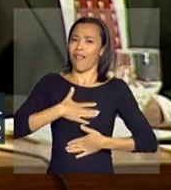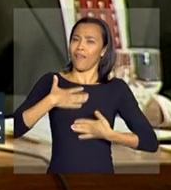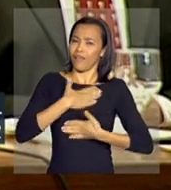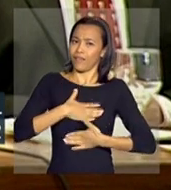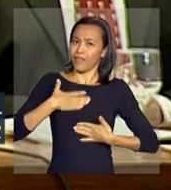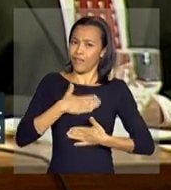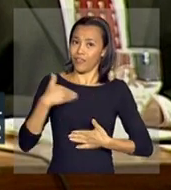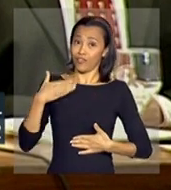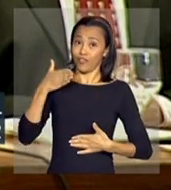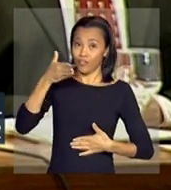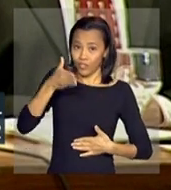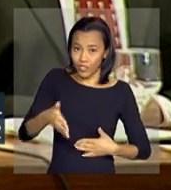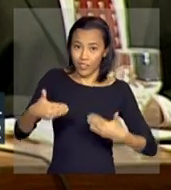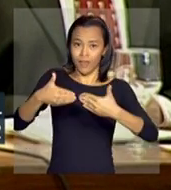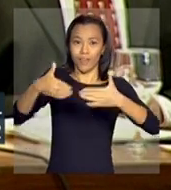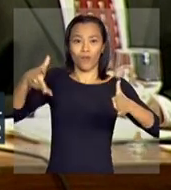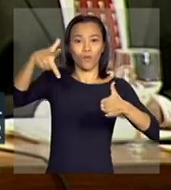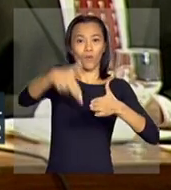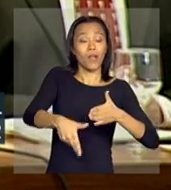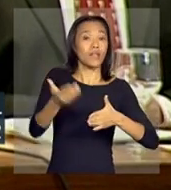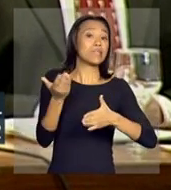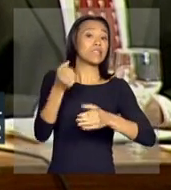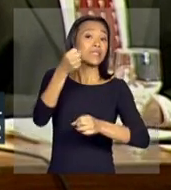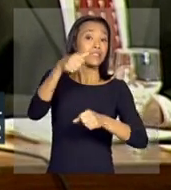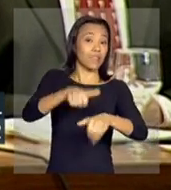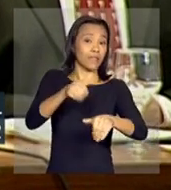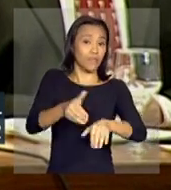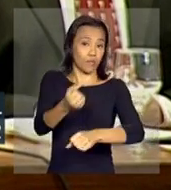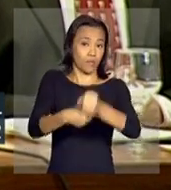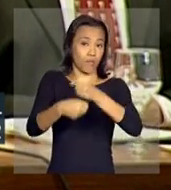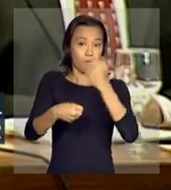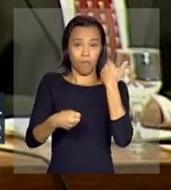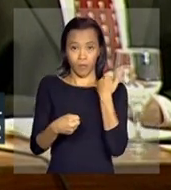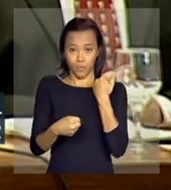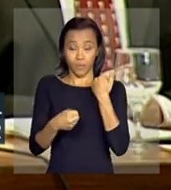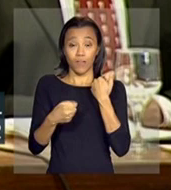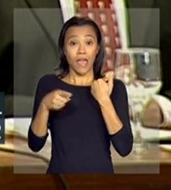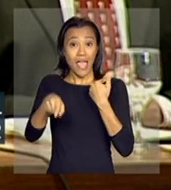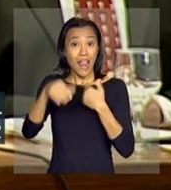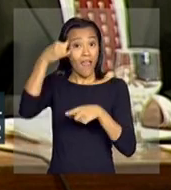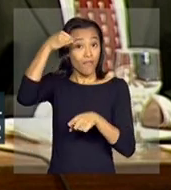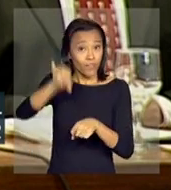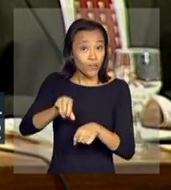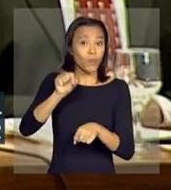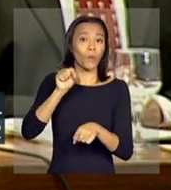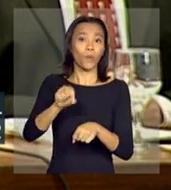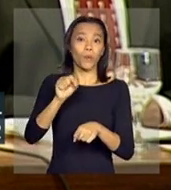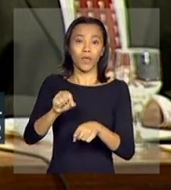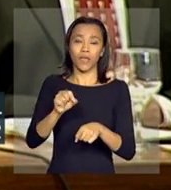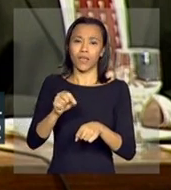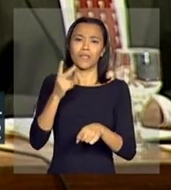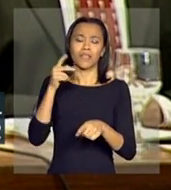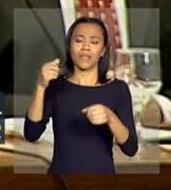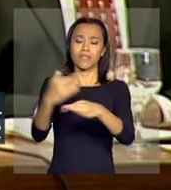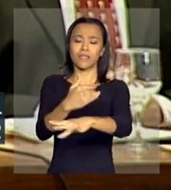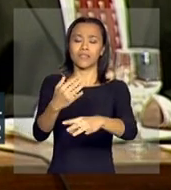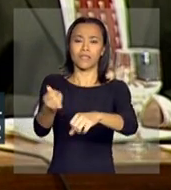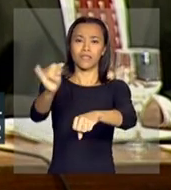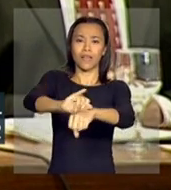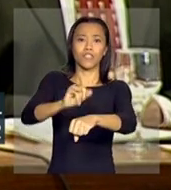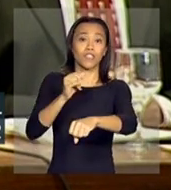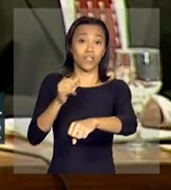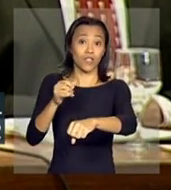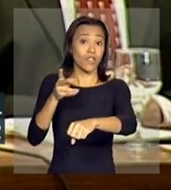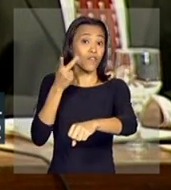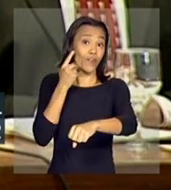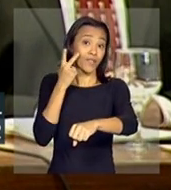poder inaugurar em setembro do ano passado, foi ela que evitou o colapso d'água da cidade de Fortaleza.